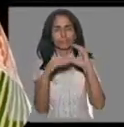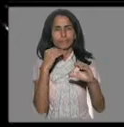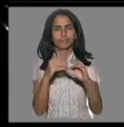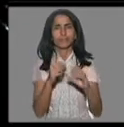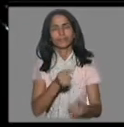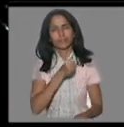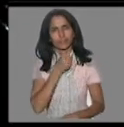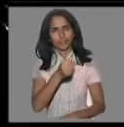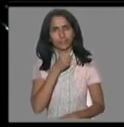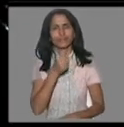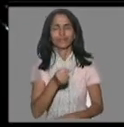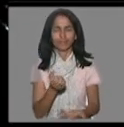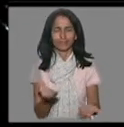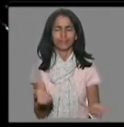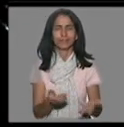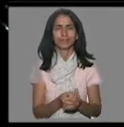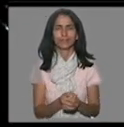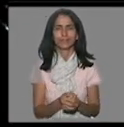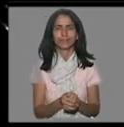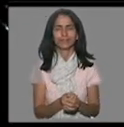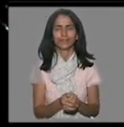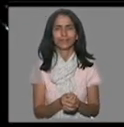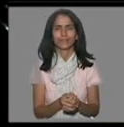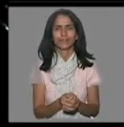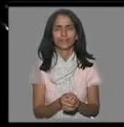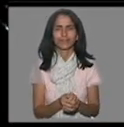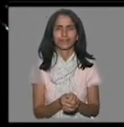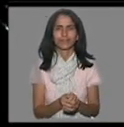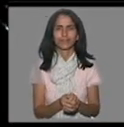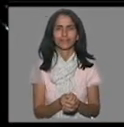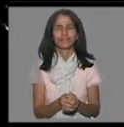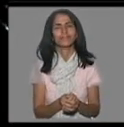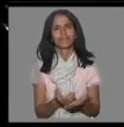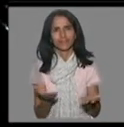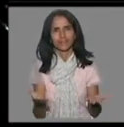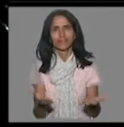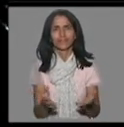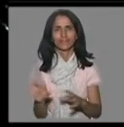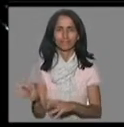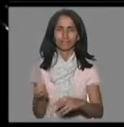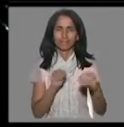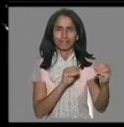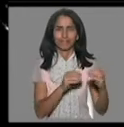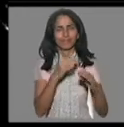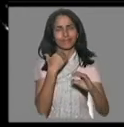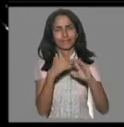Você é jornalista, né? Eu sou jornalista. Coleguinha. Exatamente,